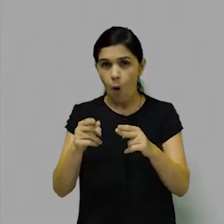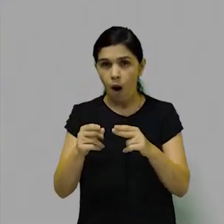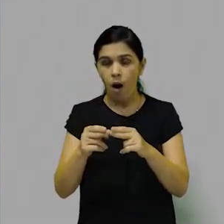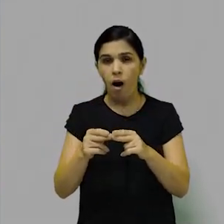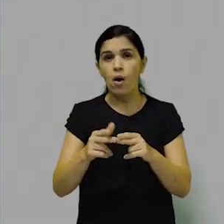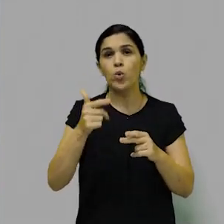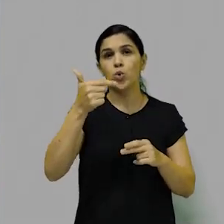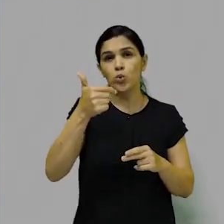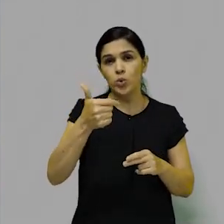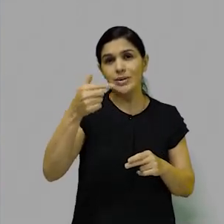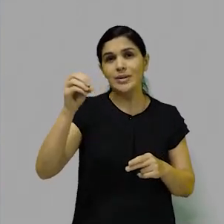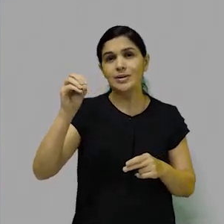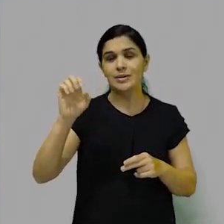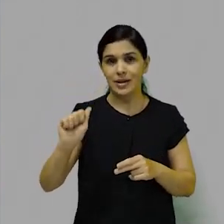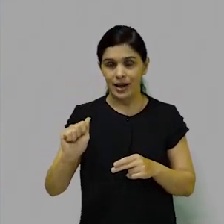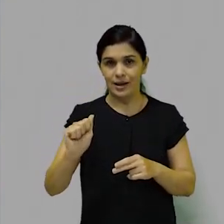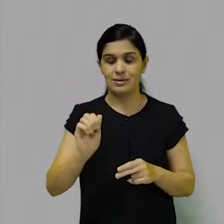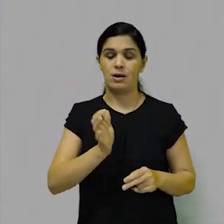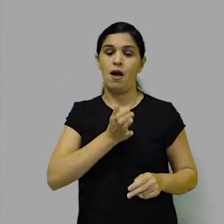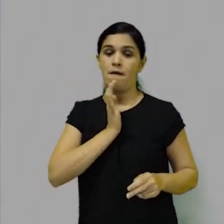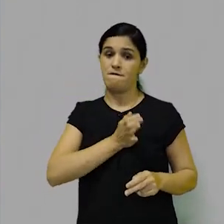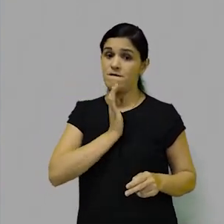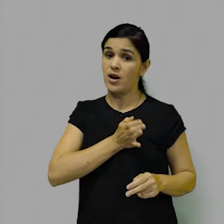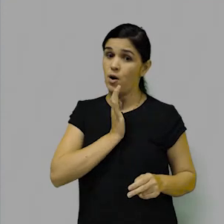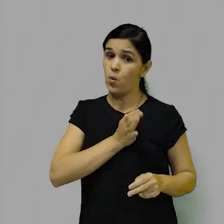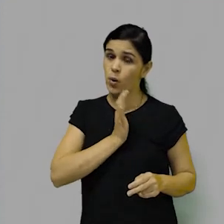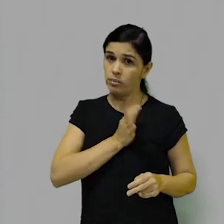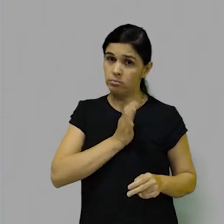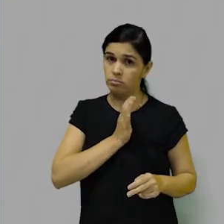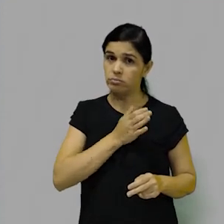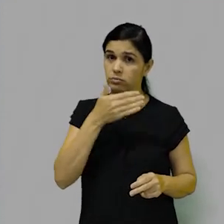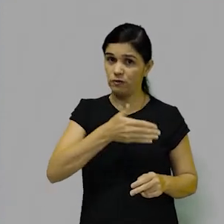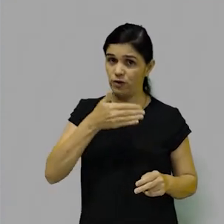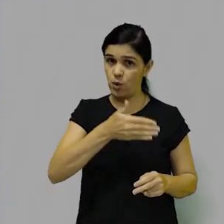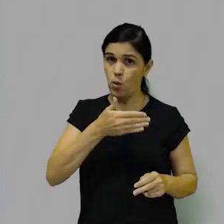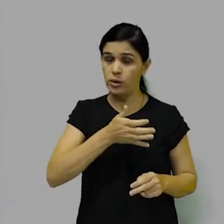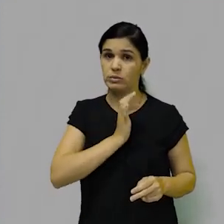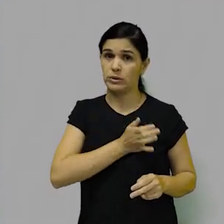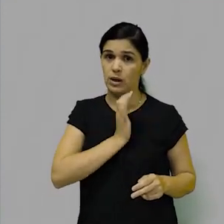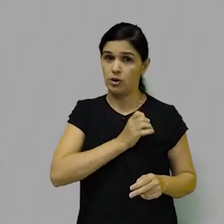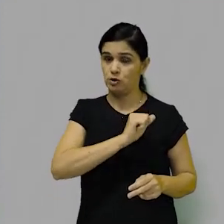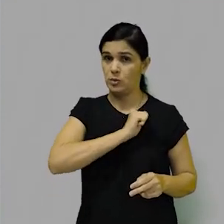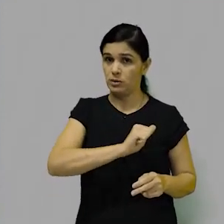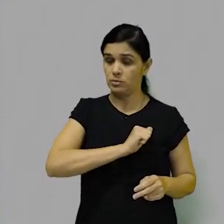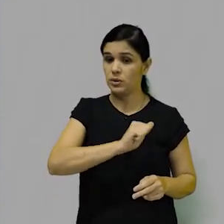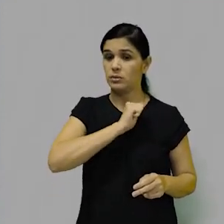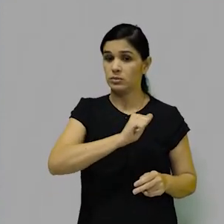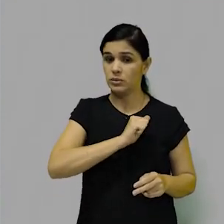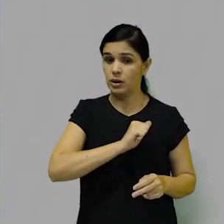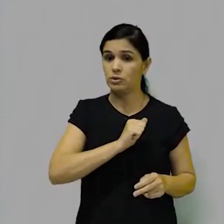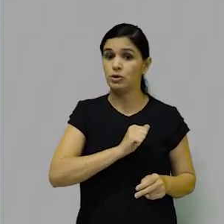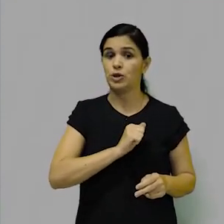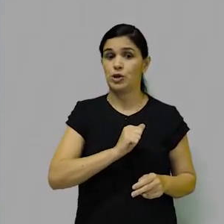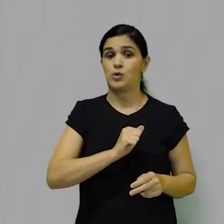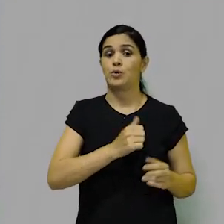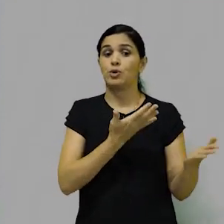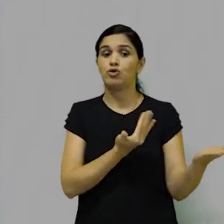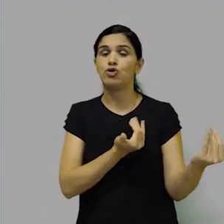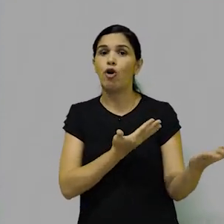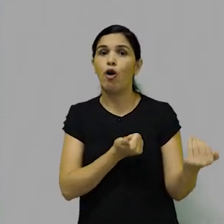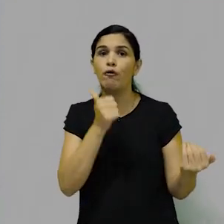menina é de 210. O importante em relação às fórmulas que eu devo falar para vocês é que as fórmulas elas são